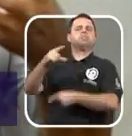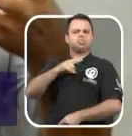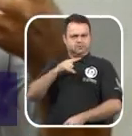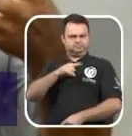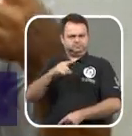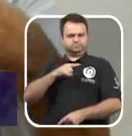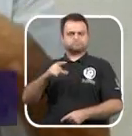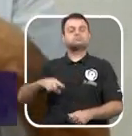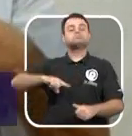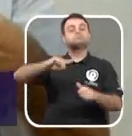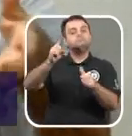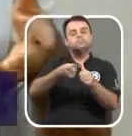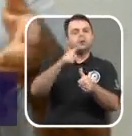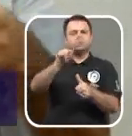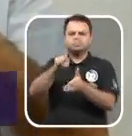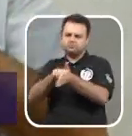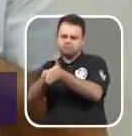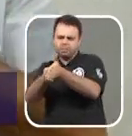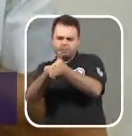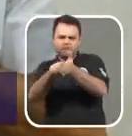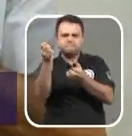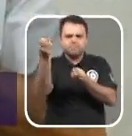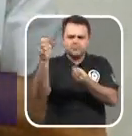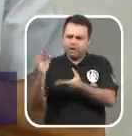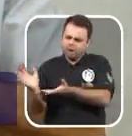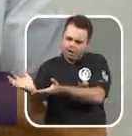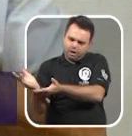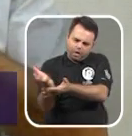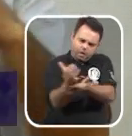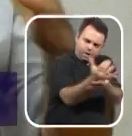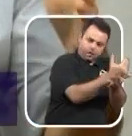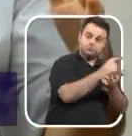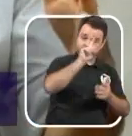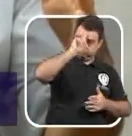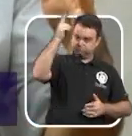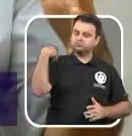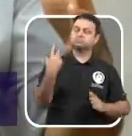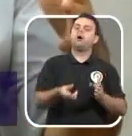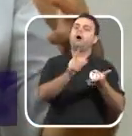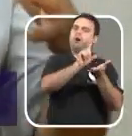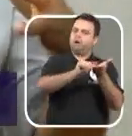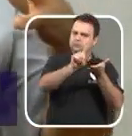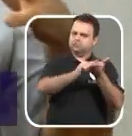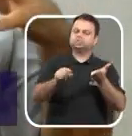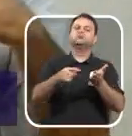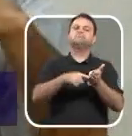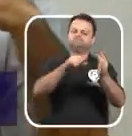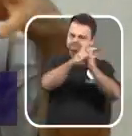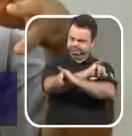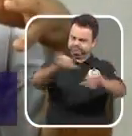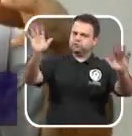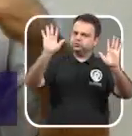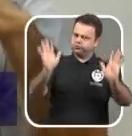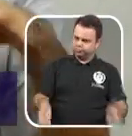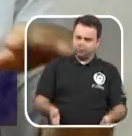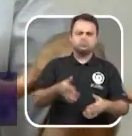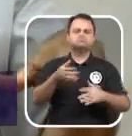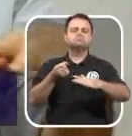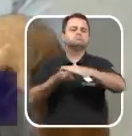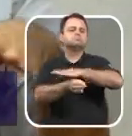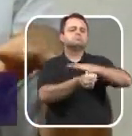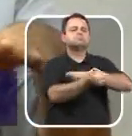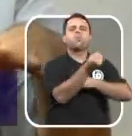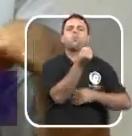juntamos informações, publiquei até um artigo sobre isso, que fala da quantidade de terceirização. Então, nós revelamos um assunto que